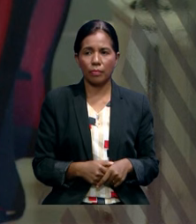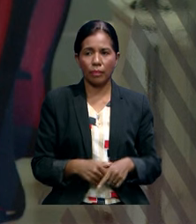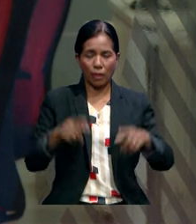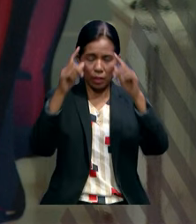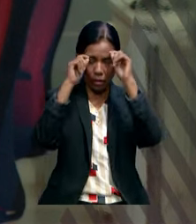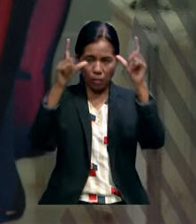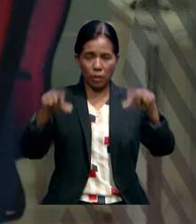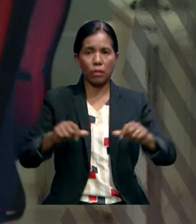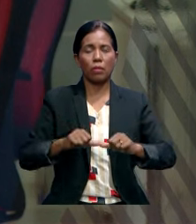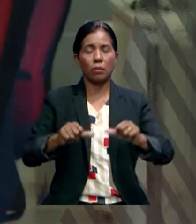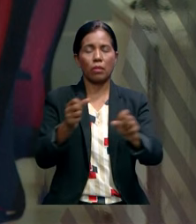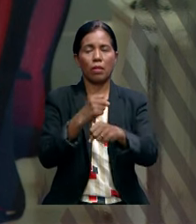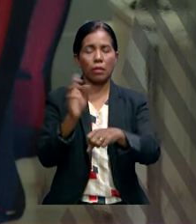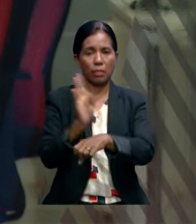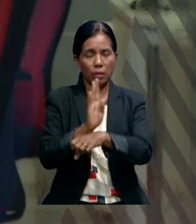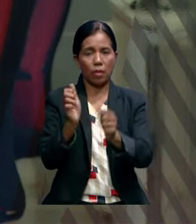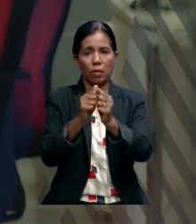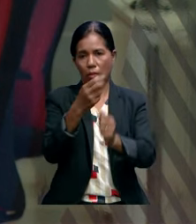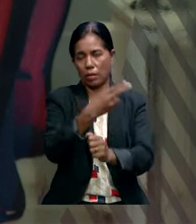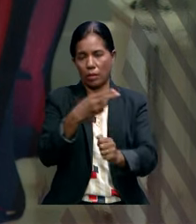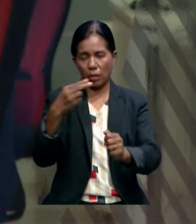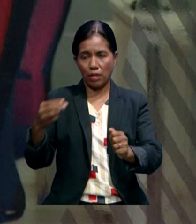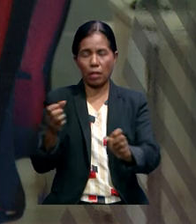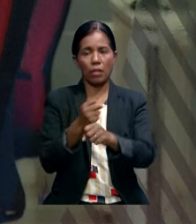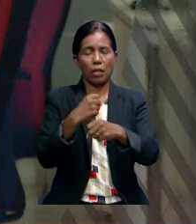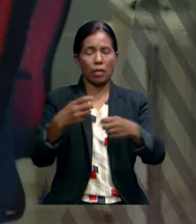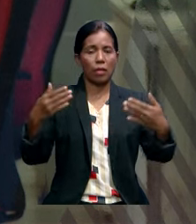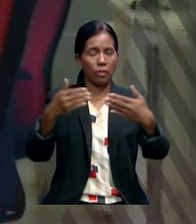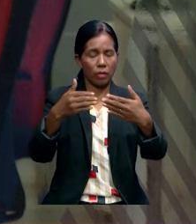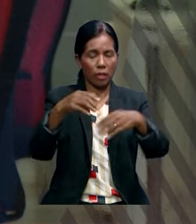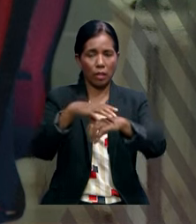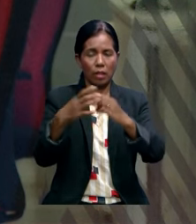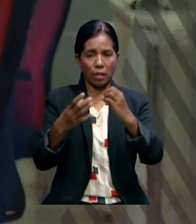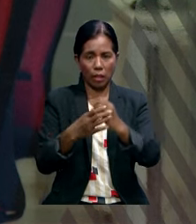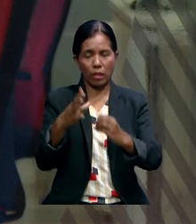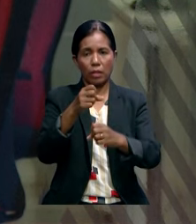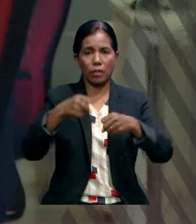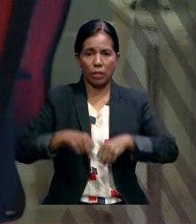Timor-Leste continua a negociação com a Indonésia, onde finaliza a fronteira terrestre no marítima.